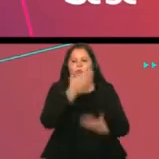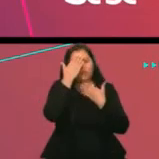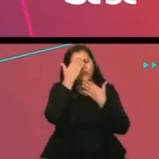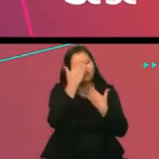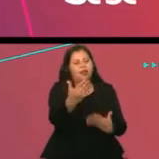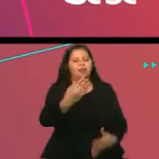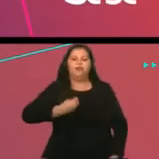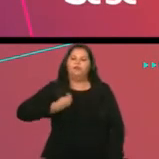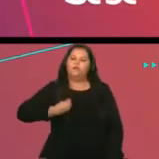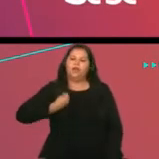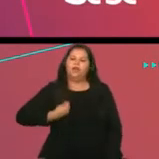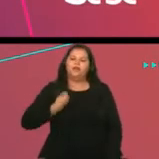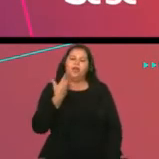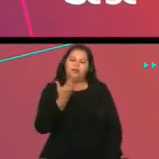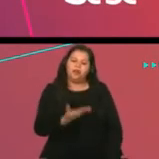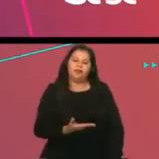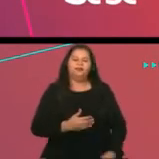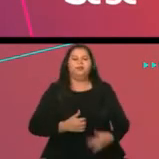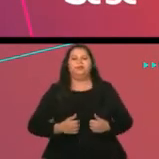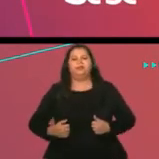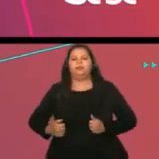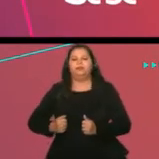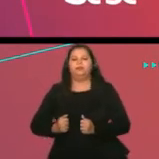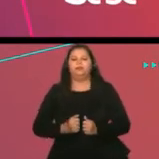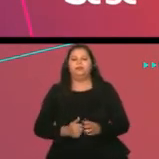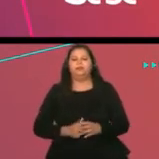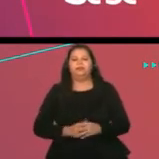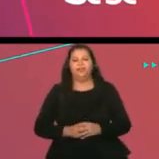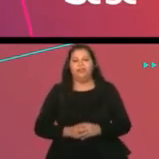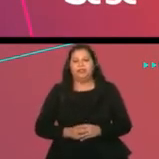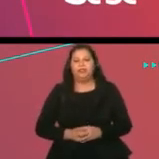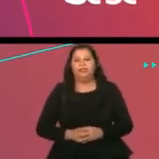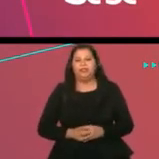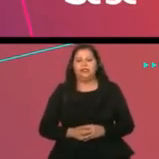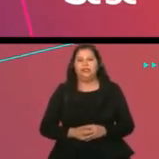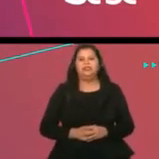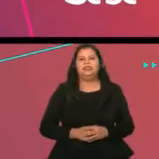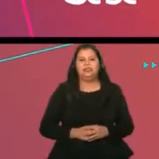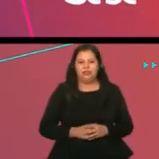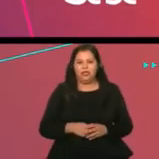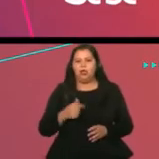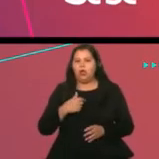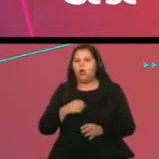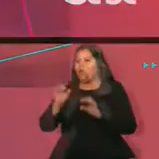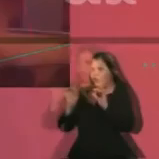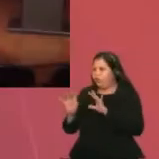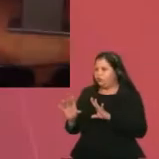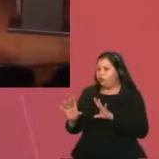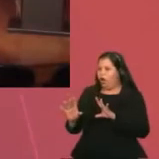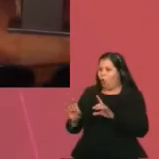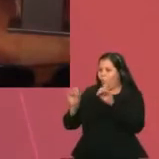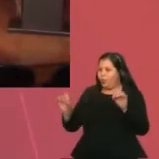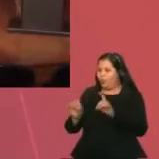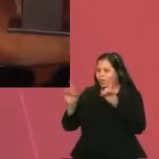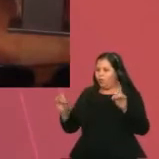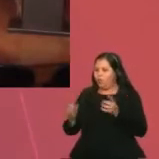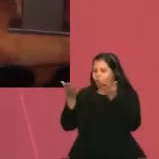sua presença pela sua participação e e eu vou sair daqui para deixar o computador para você